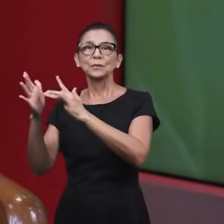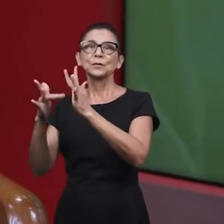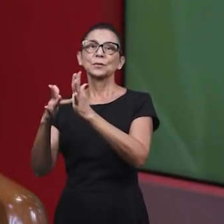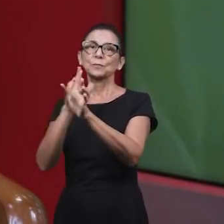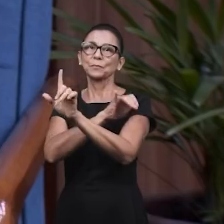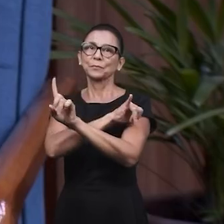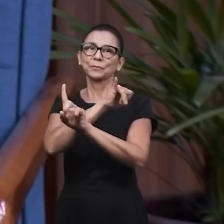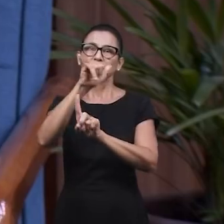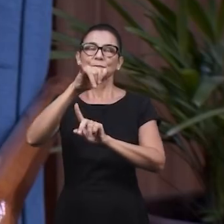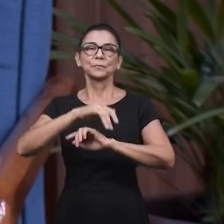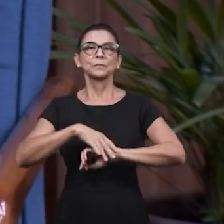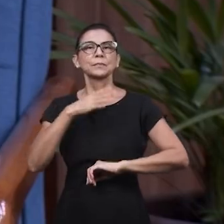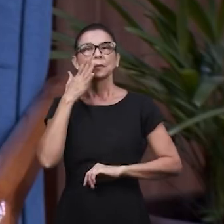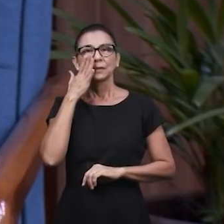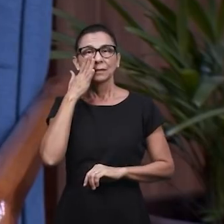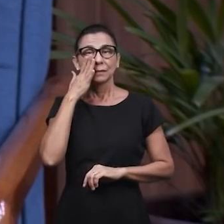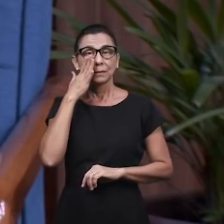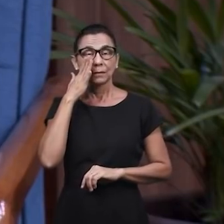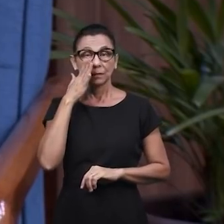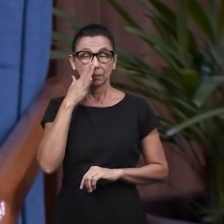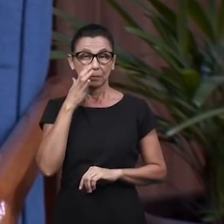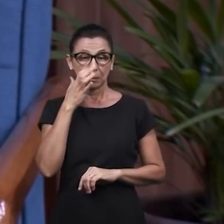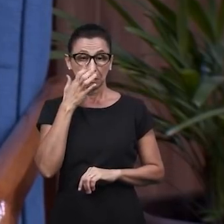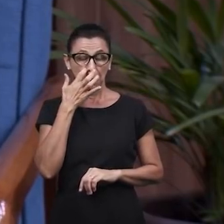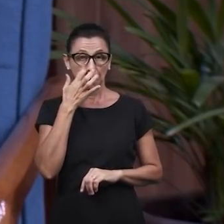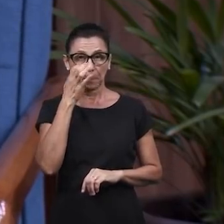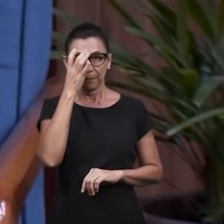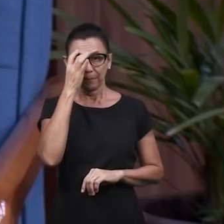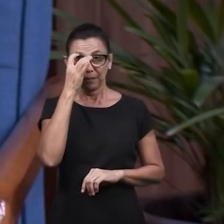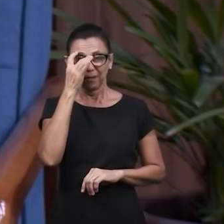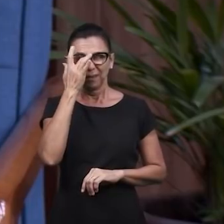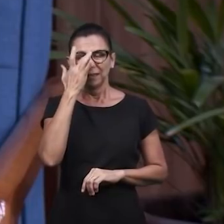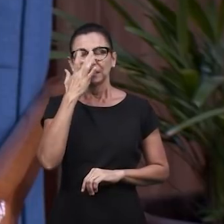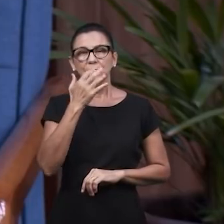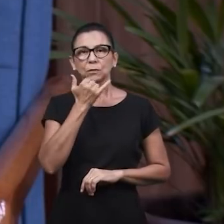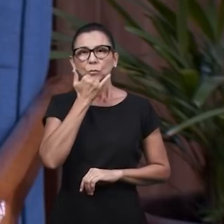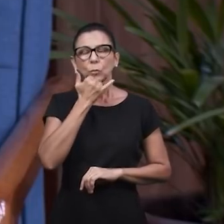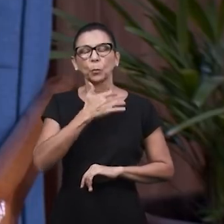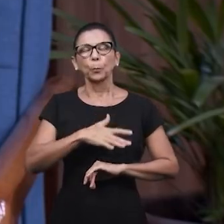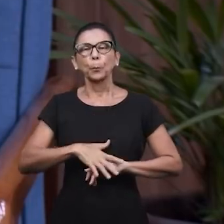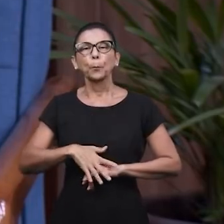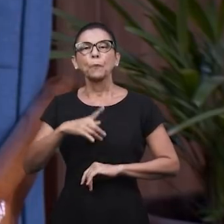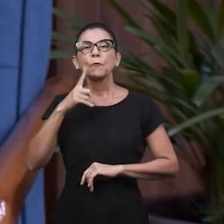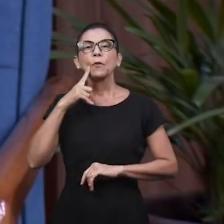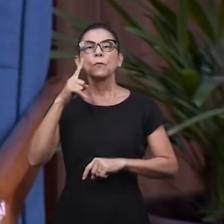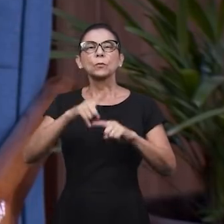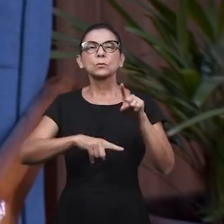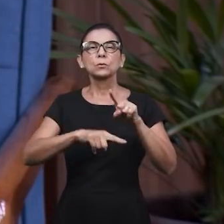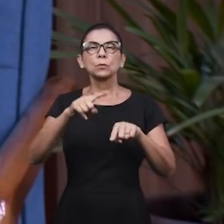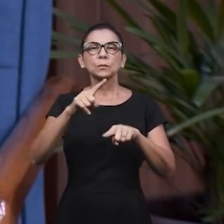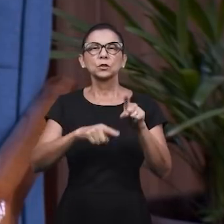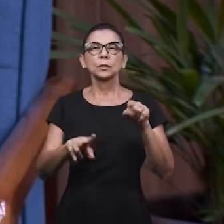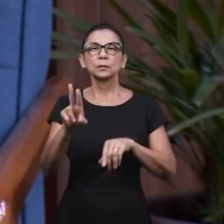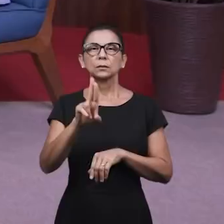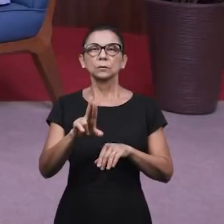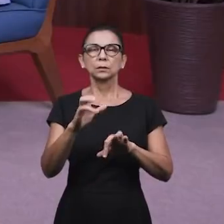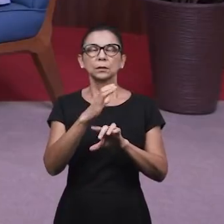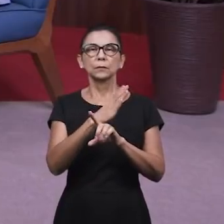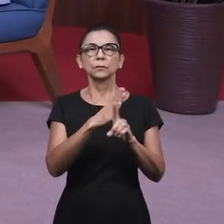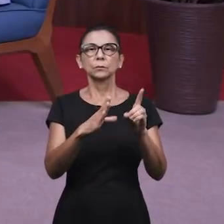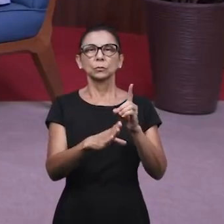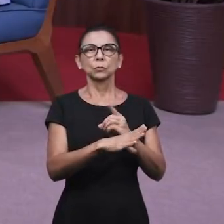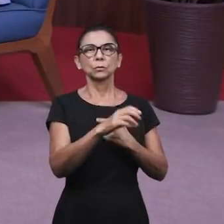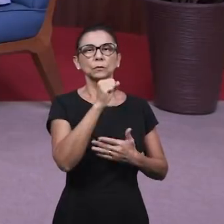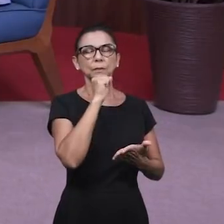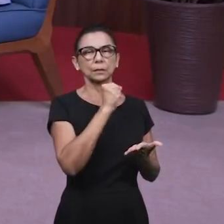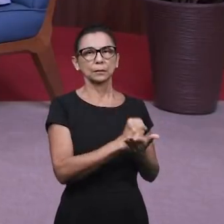Glória a Deus. Muito bem. Então a gente vai ver agora os elementos do culto do Velho Testamento. O